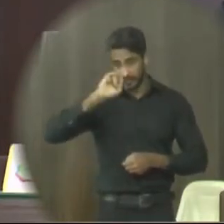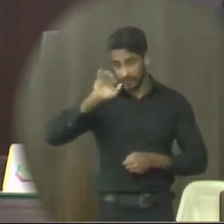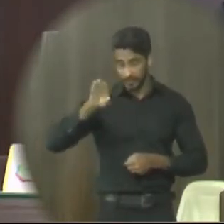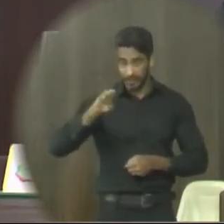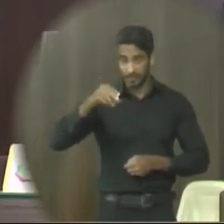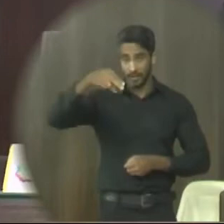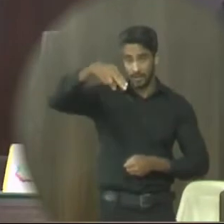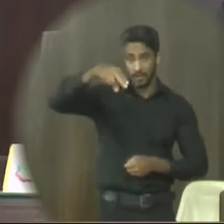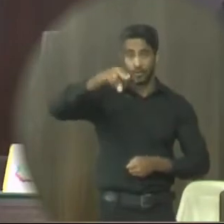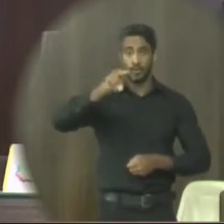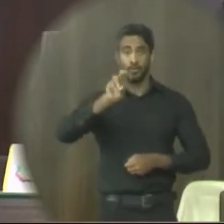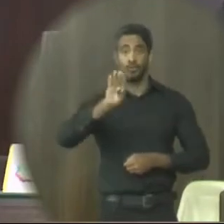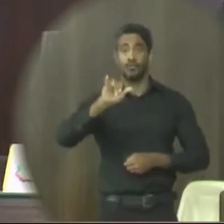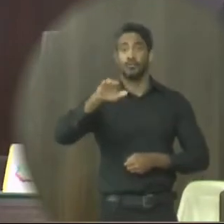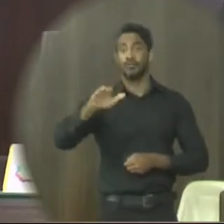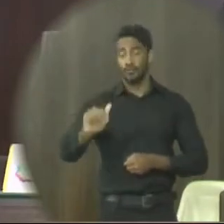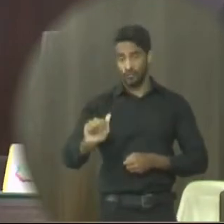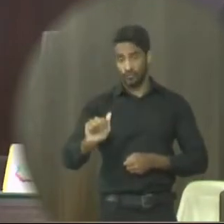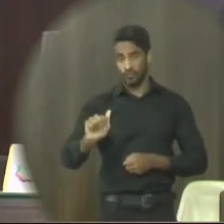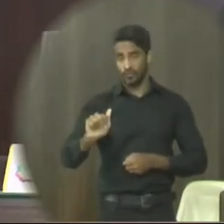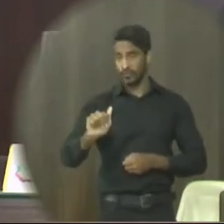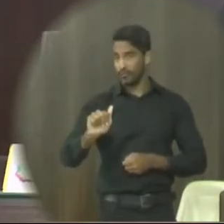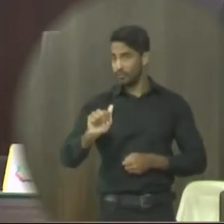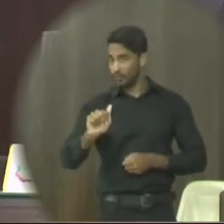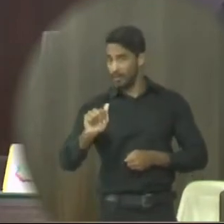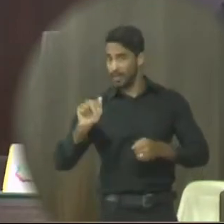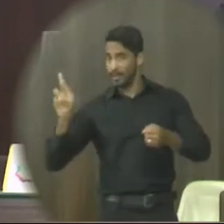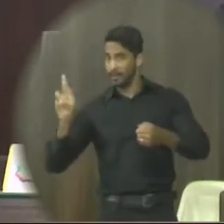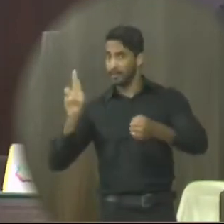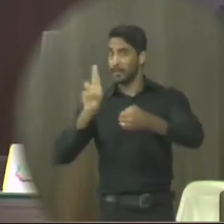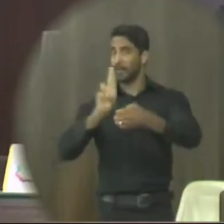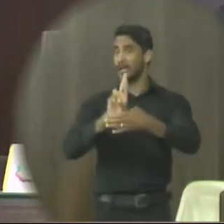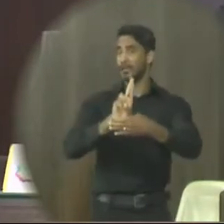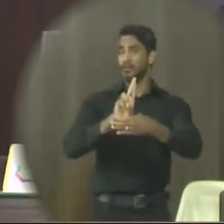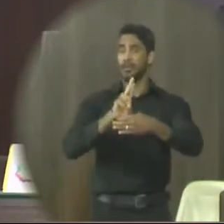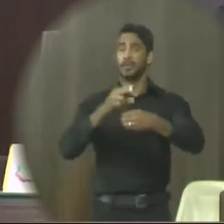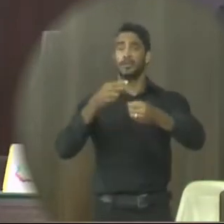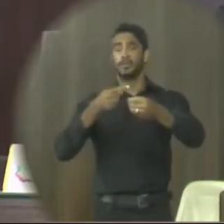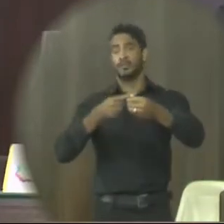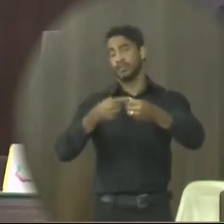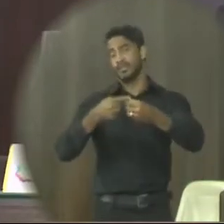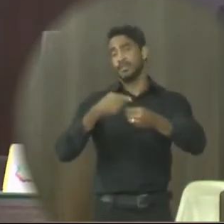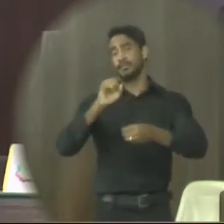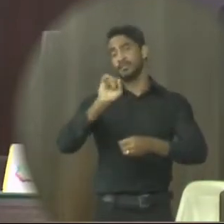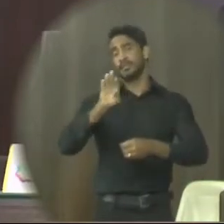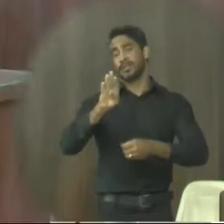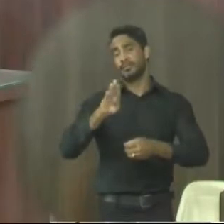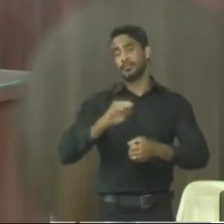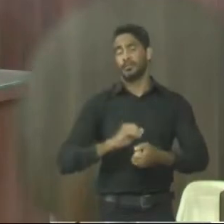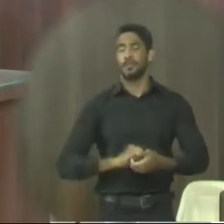Núbia Bruno da Silva, Procuradora-Geral do Município de Janaúba.